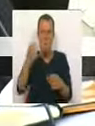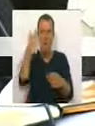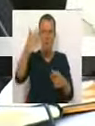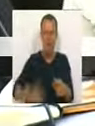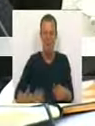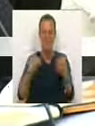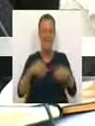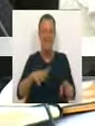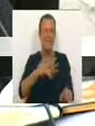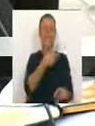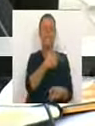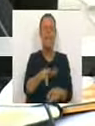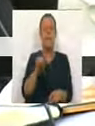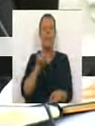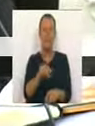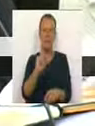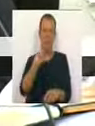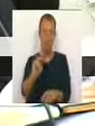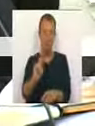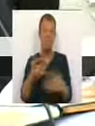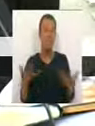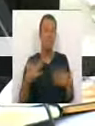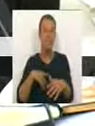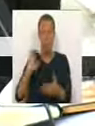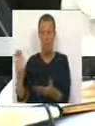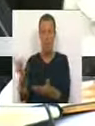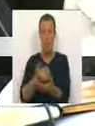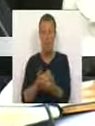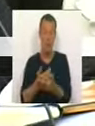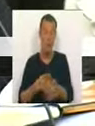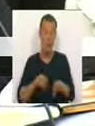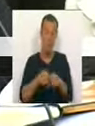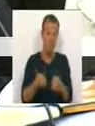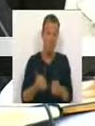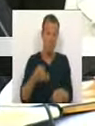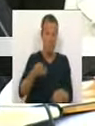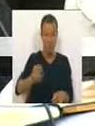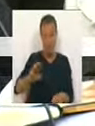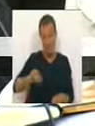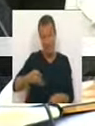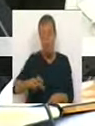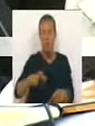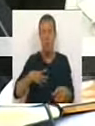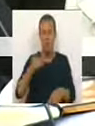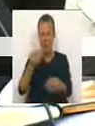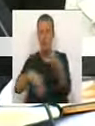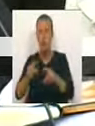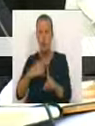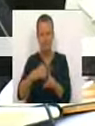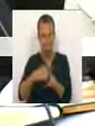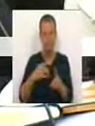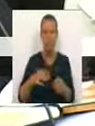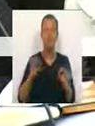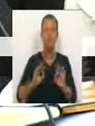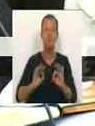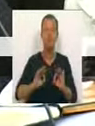de 100 mil anos. E o requerimento ao qual o Partido Social Democrata se associou e votou favoravelmente,